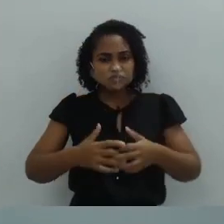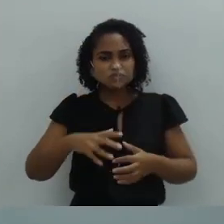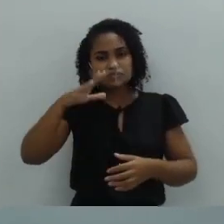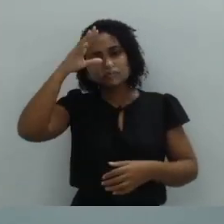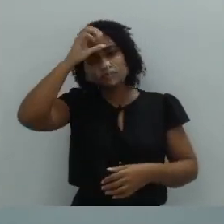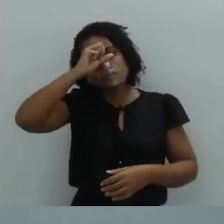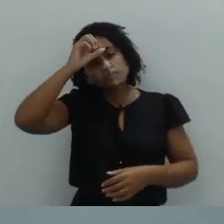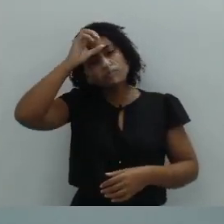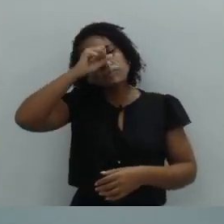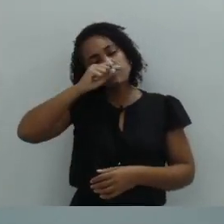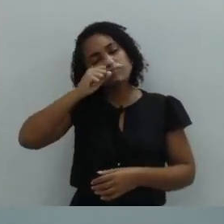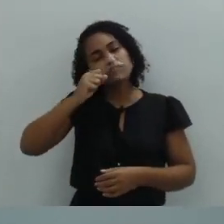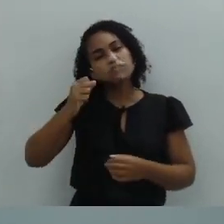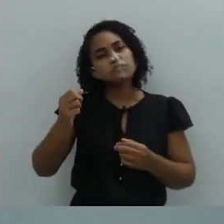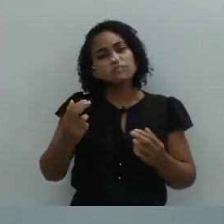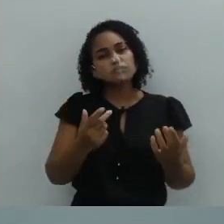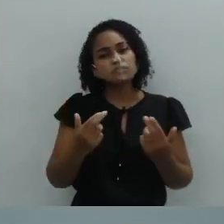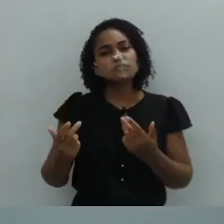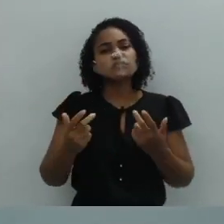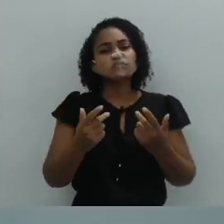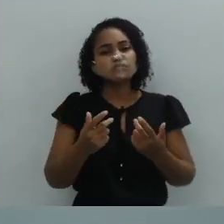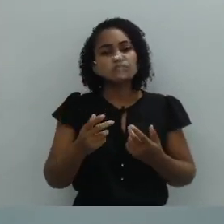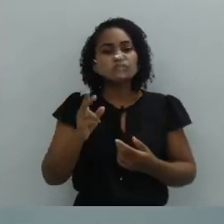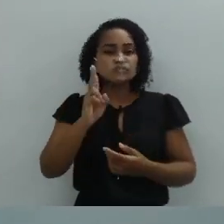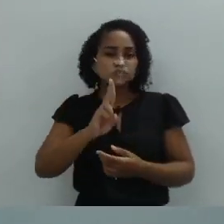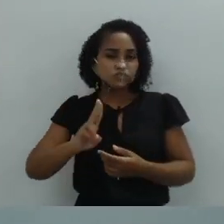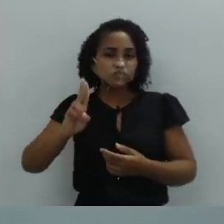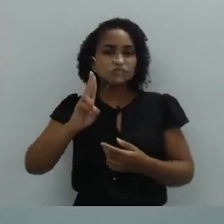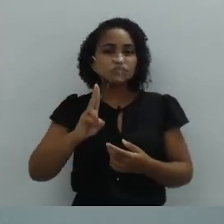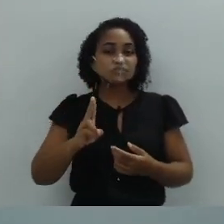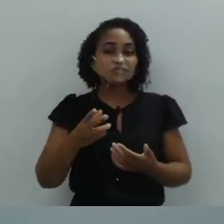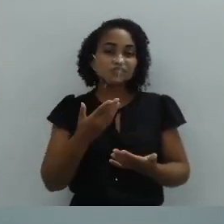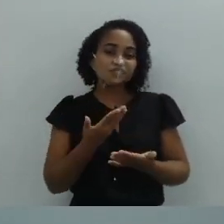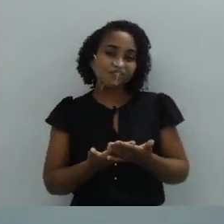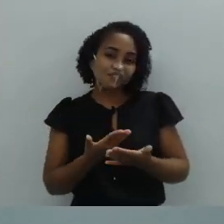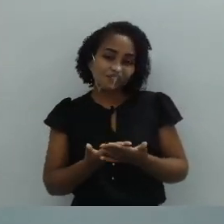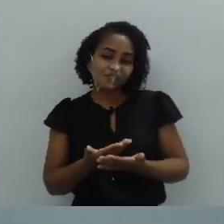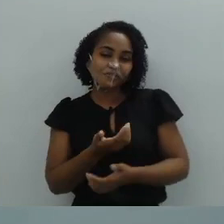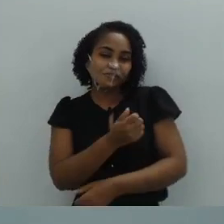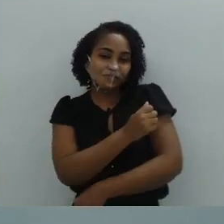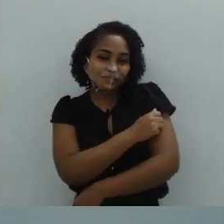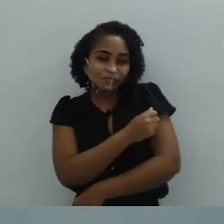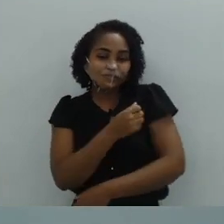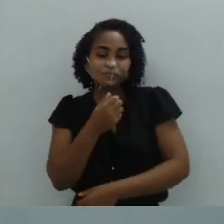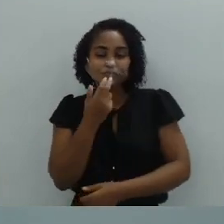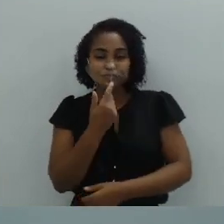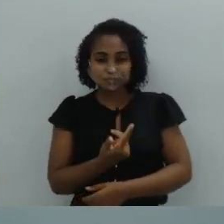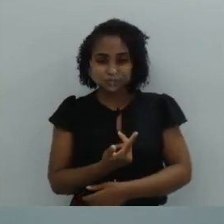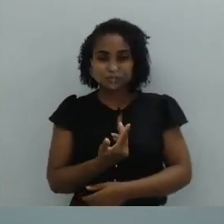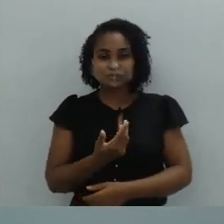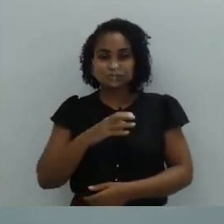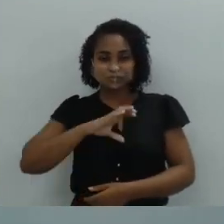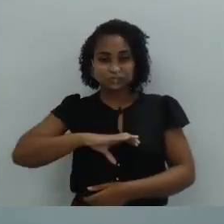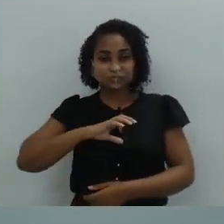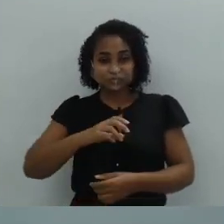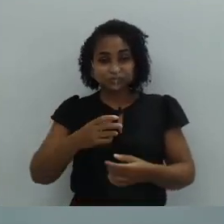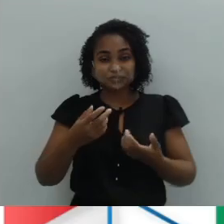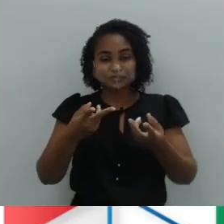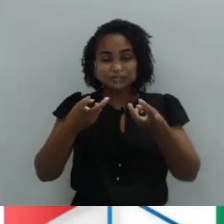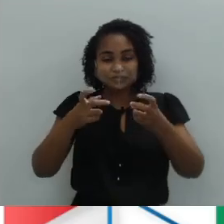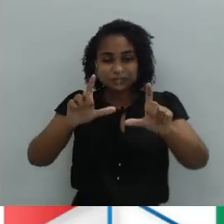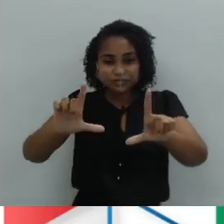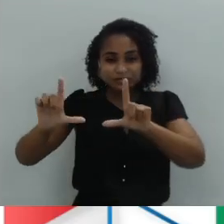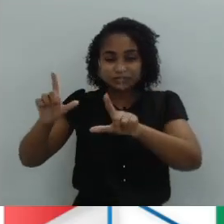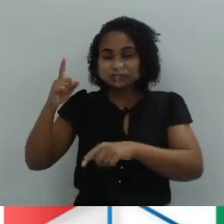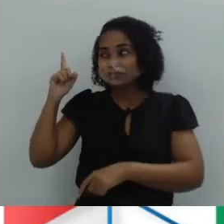a reivindicar os meus direitos utilizando as aulas de língua portuguesa. Vamos dar uma olhada no slide para a gente pensar